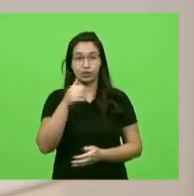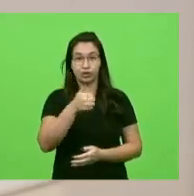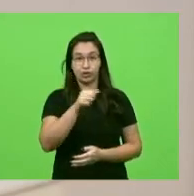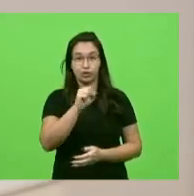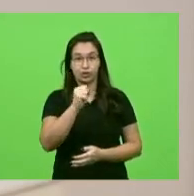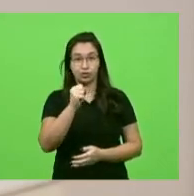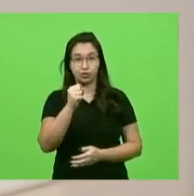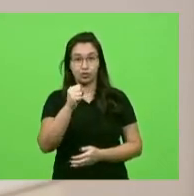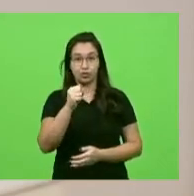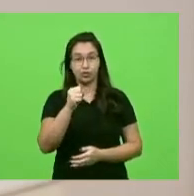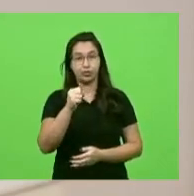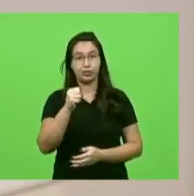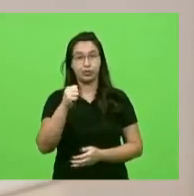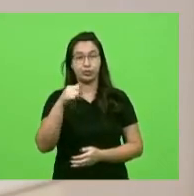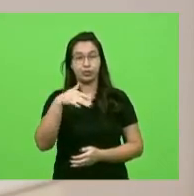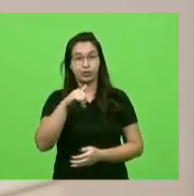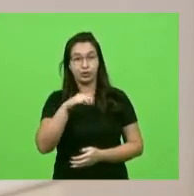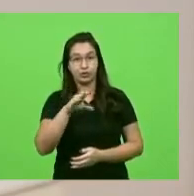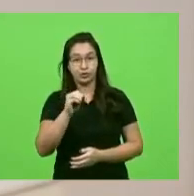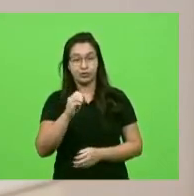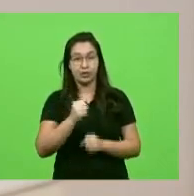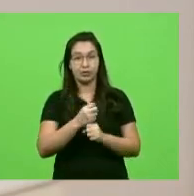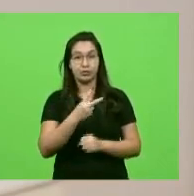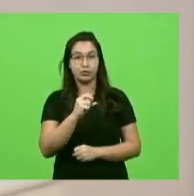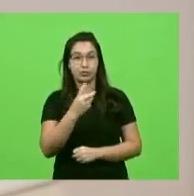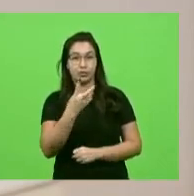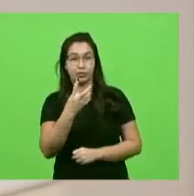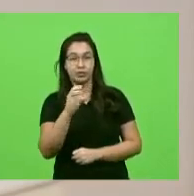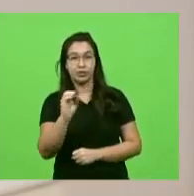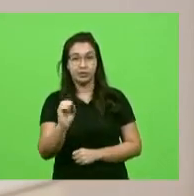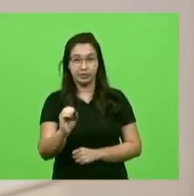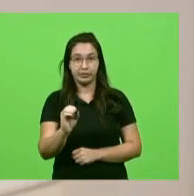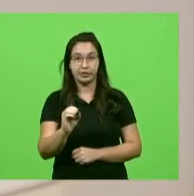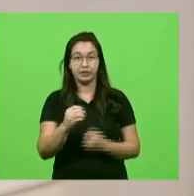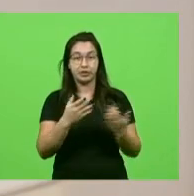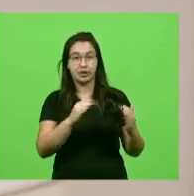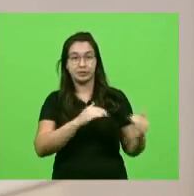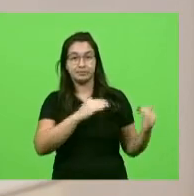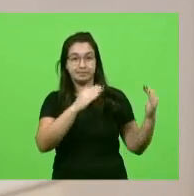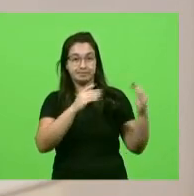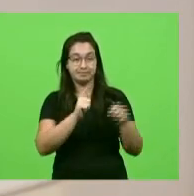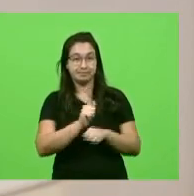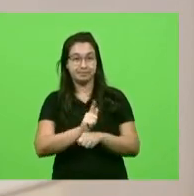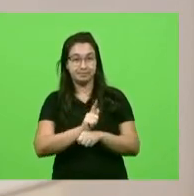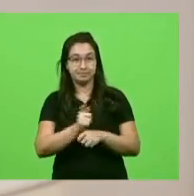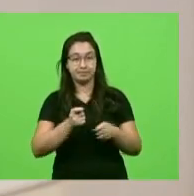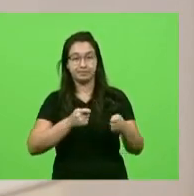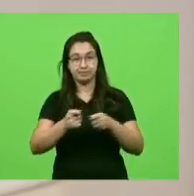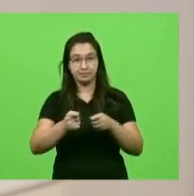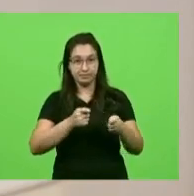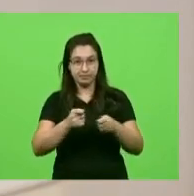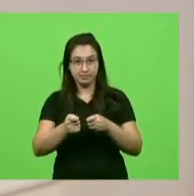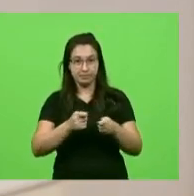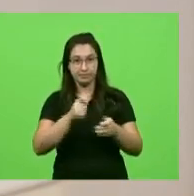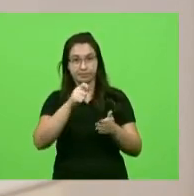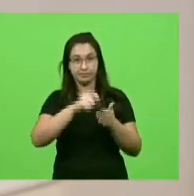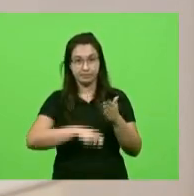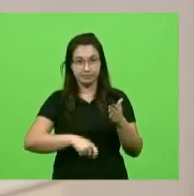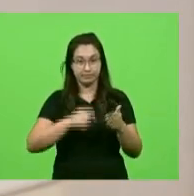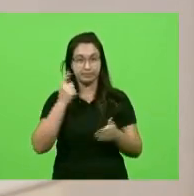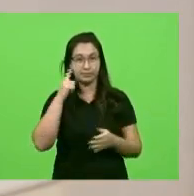18/4/2020, sobrevindo nova manifestação da então superintendente de gestão administrativa, assinada no mesmo dia